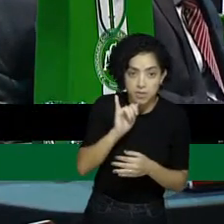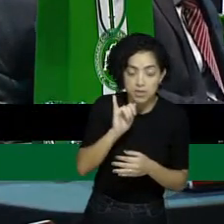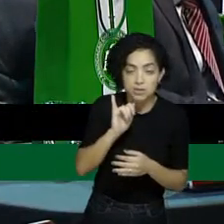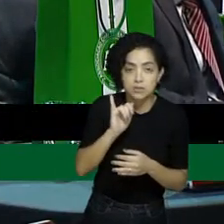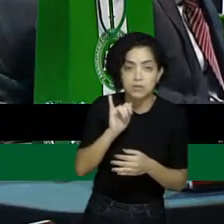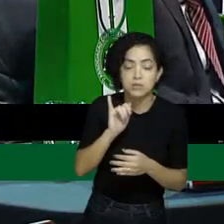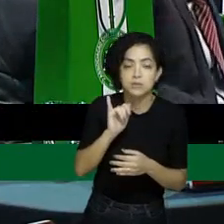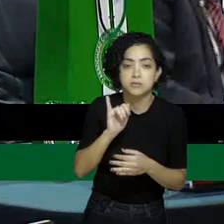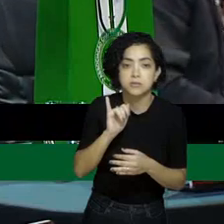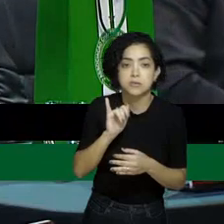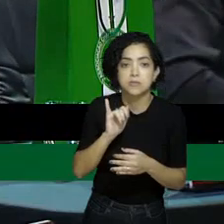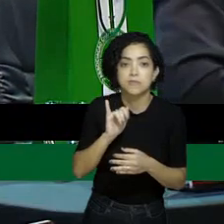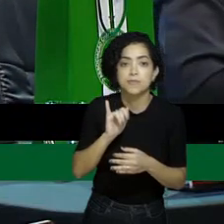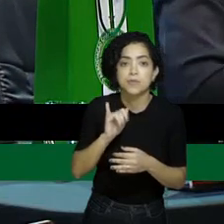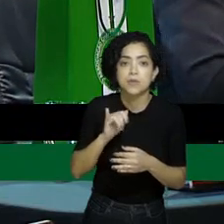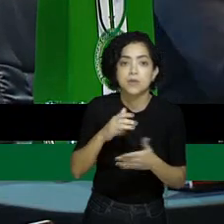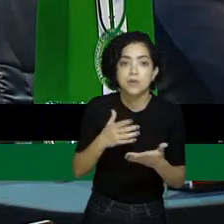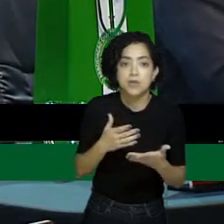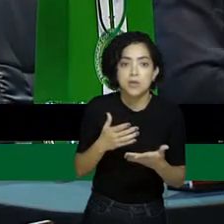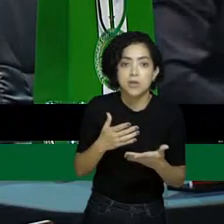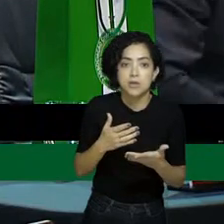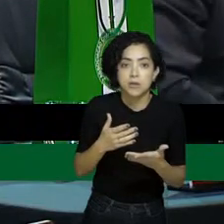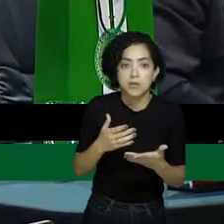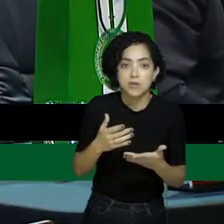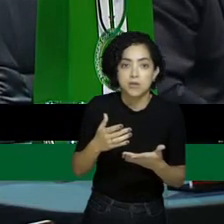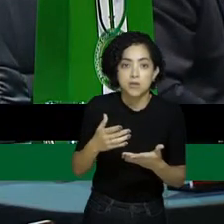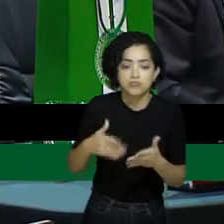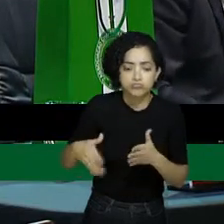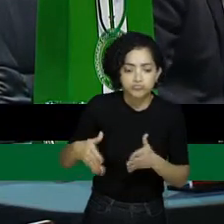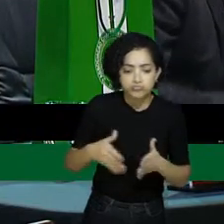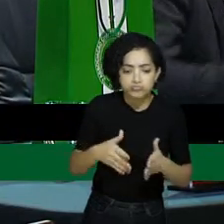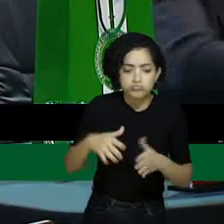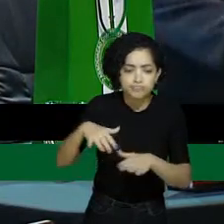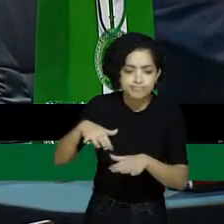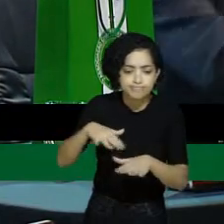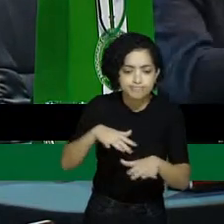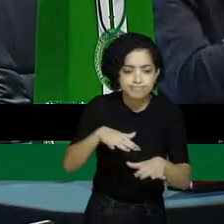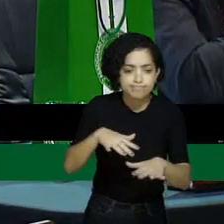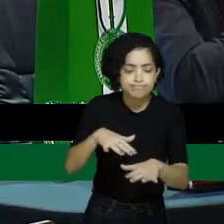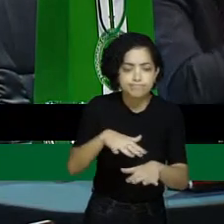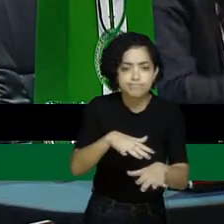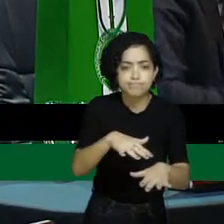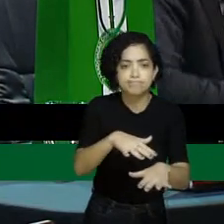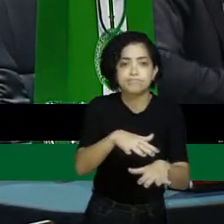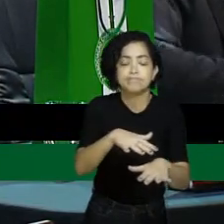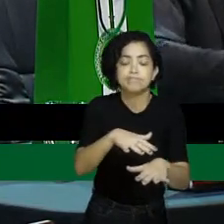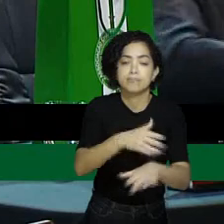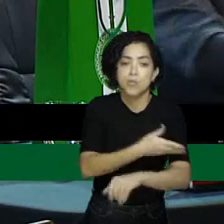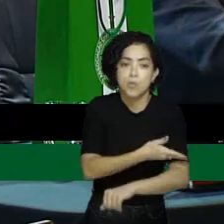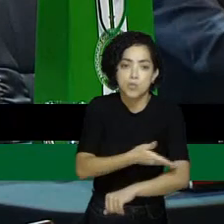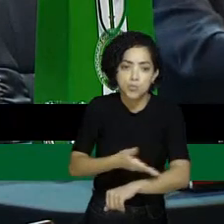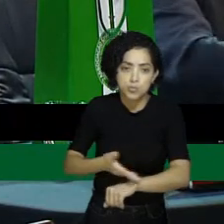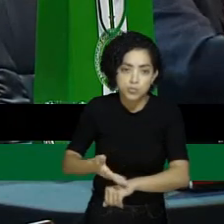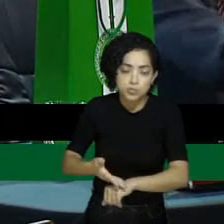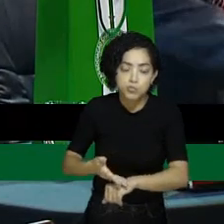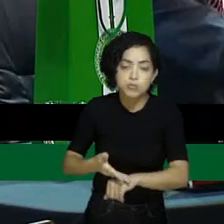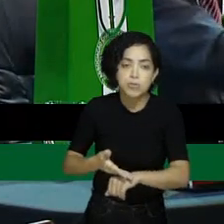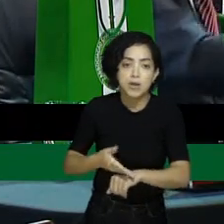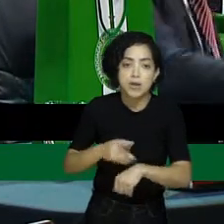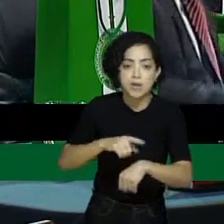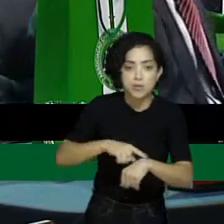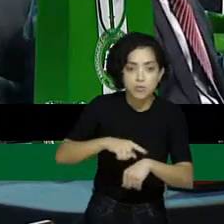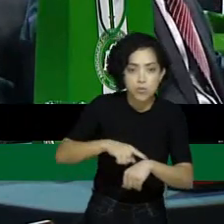pelas estradas com lampiões como guias. Era um momento que servia para abrandar